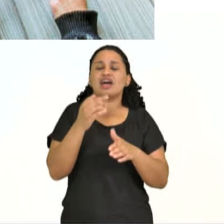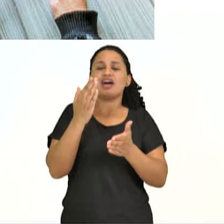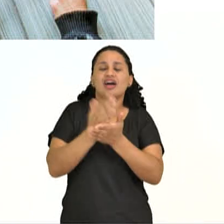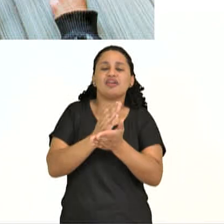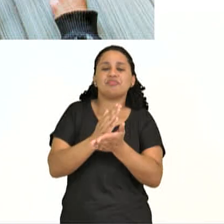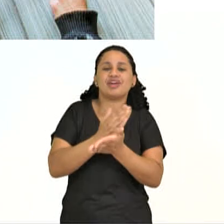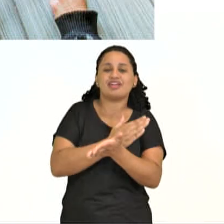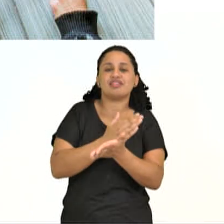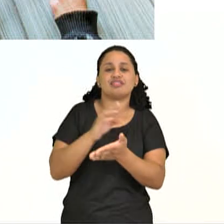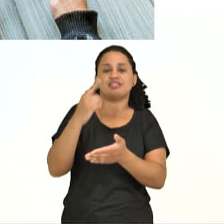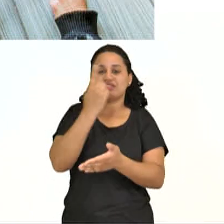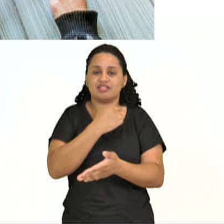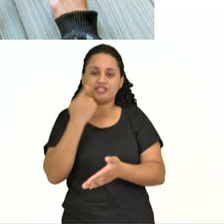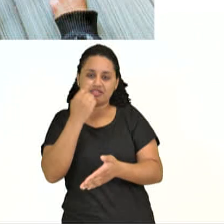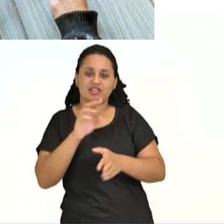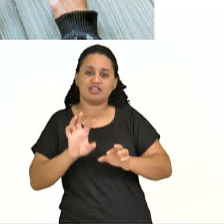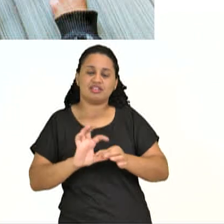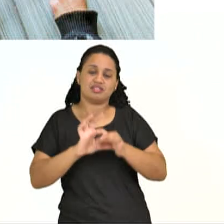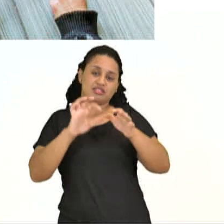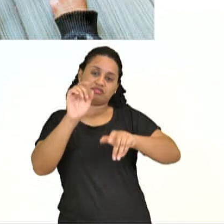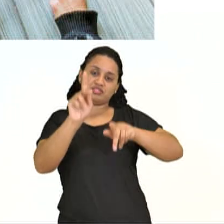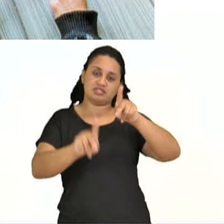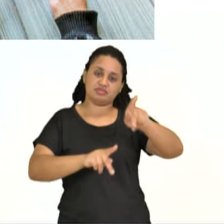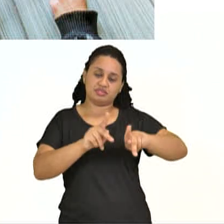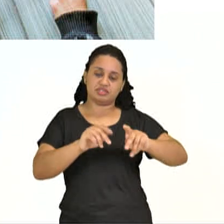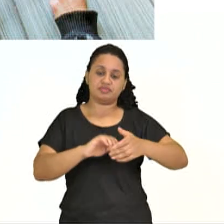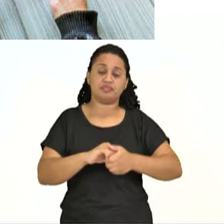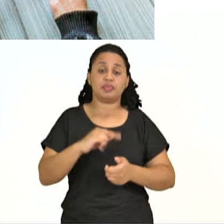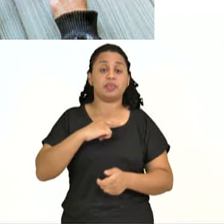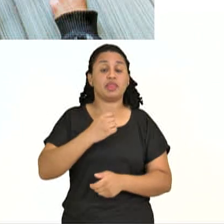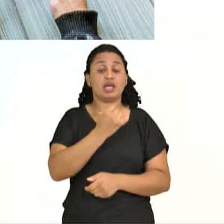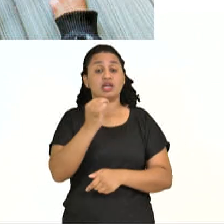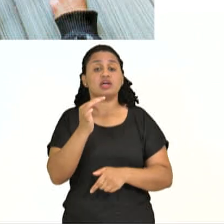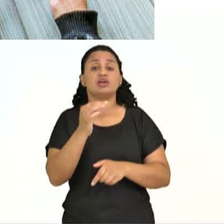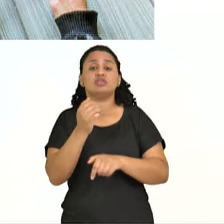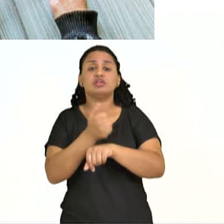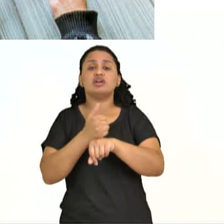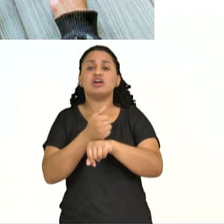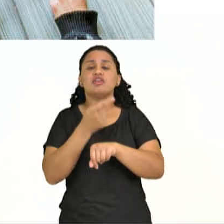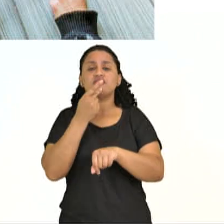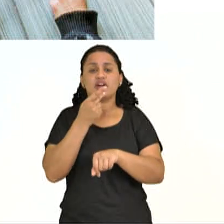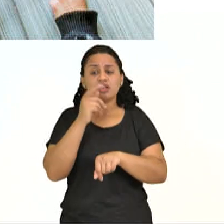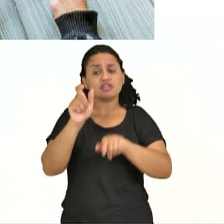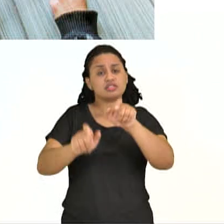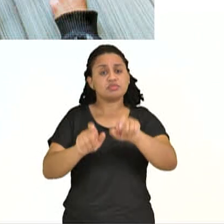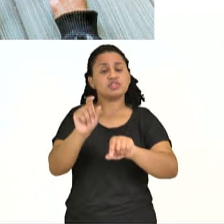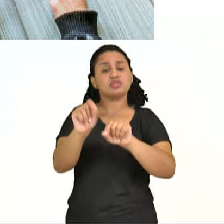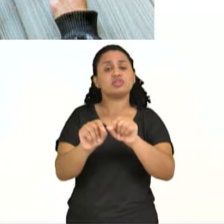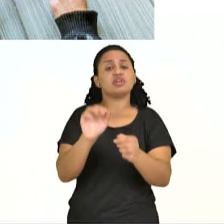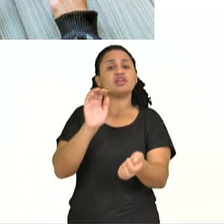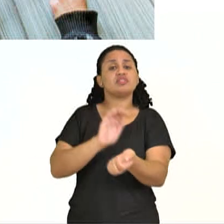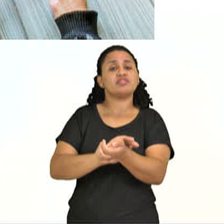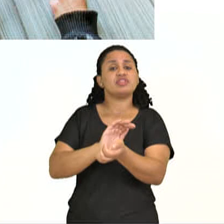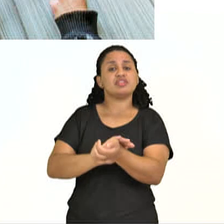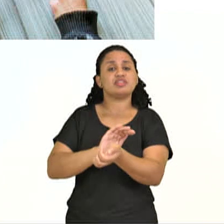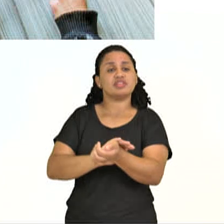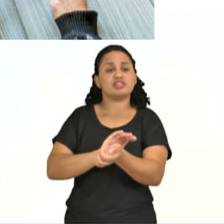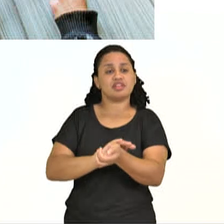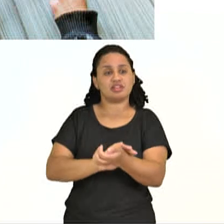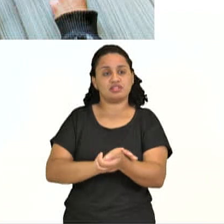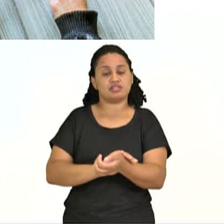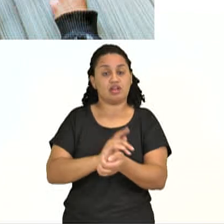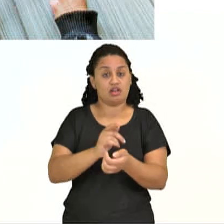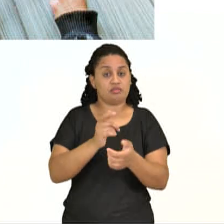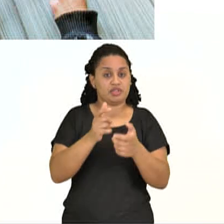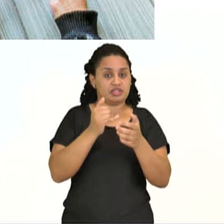da população. E especialistas confirmam que as pessoas estão viciadas. Ó, aqui é a introdução,